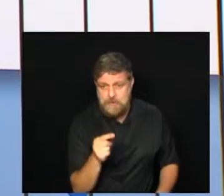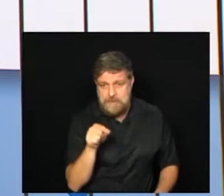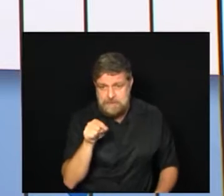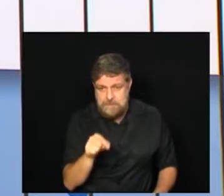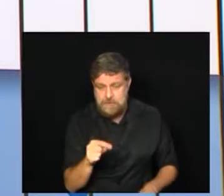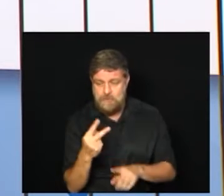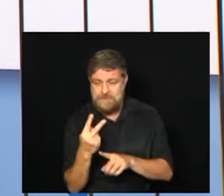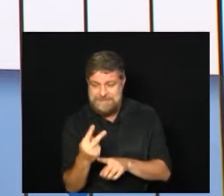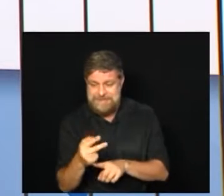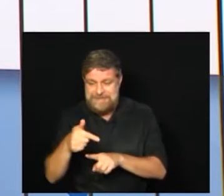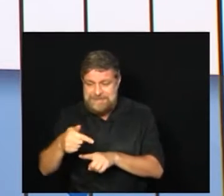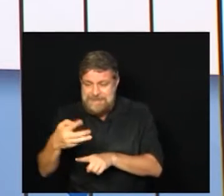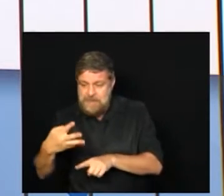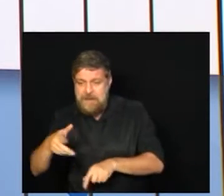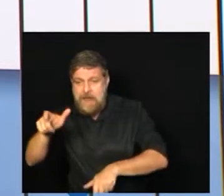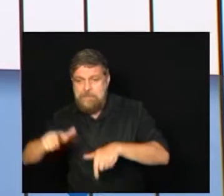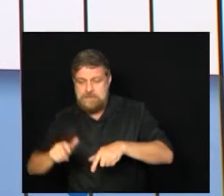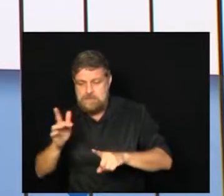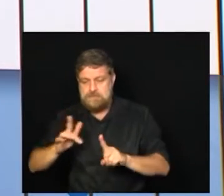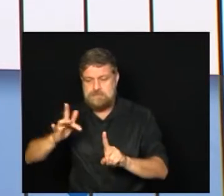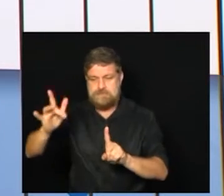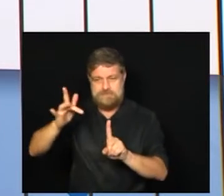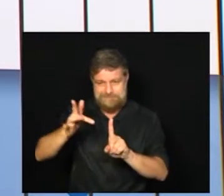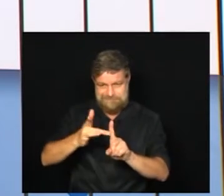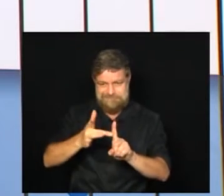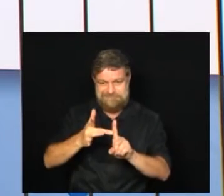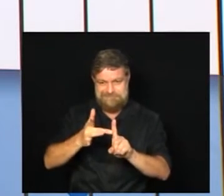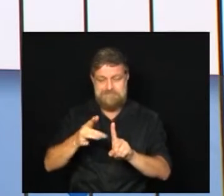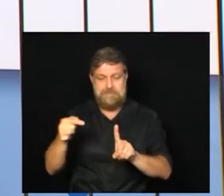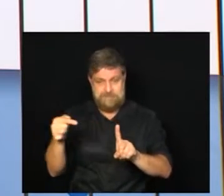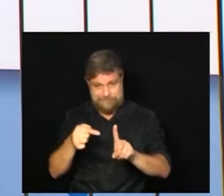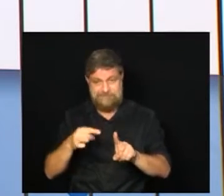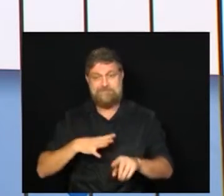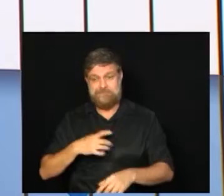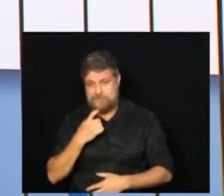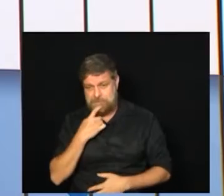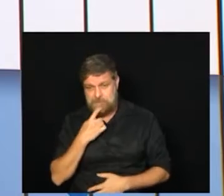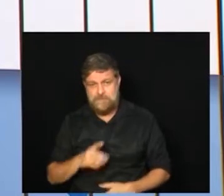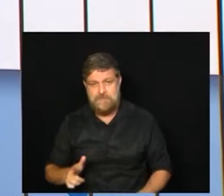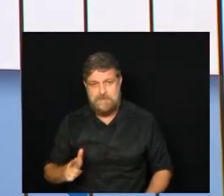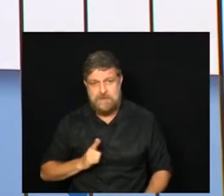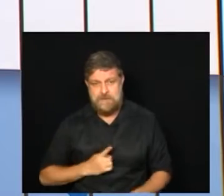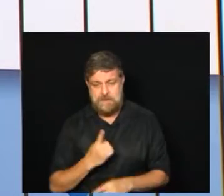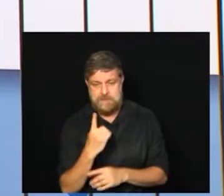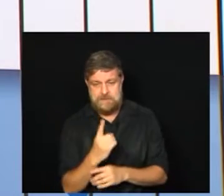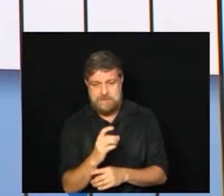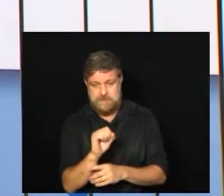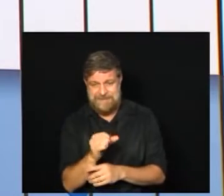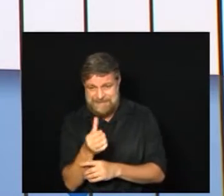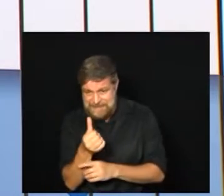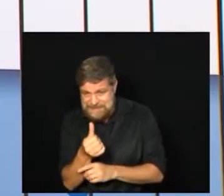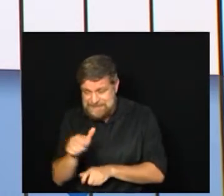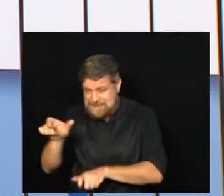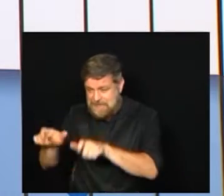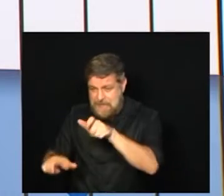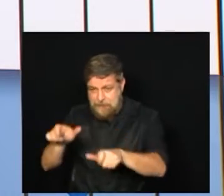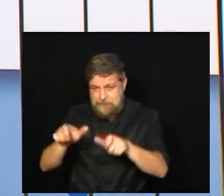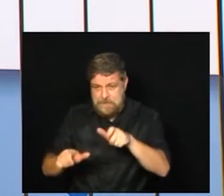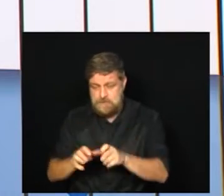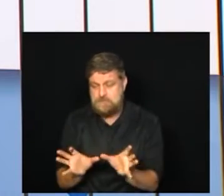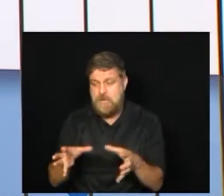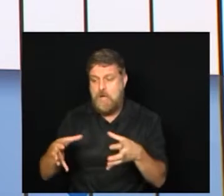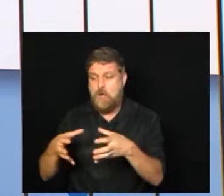2.274 casos de dengue em Campinas. A incidência do coeficiente é 186 casos para cada